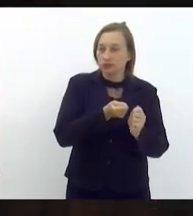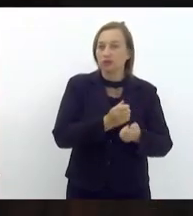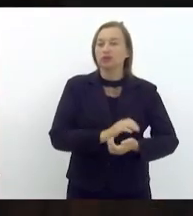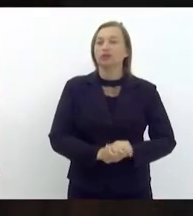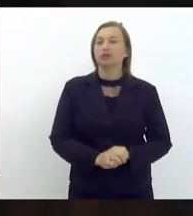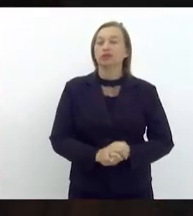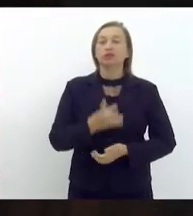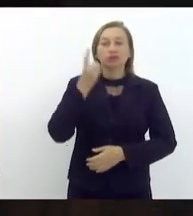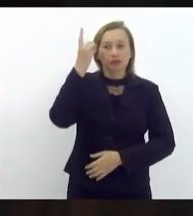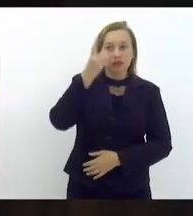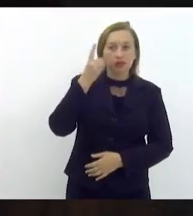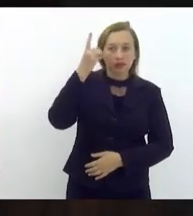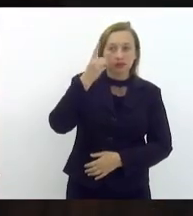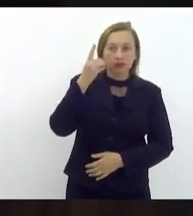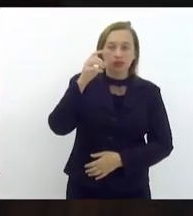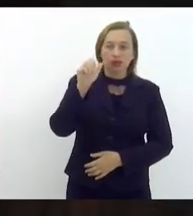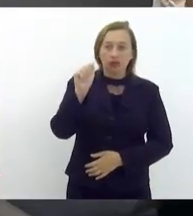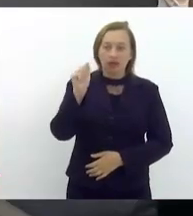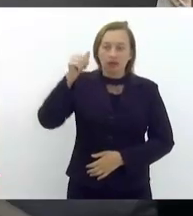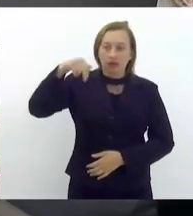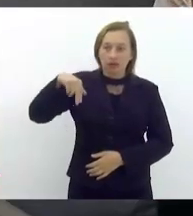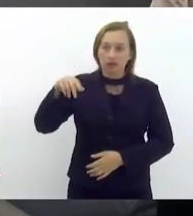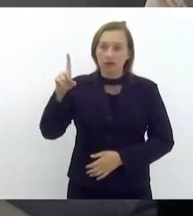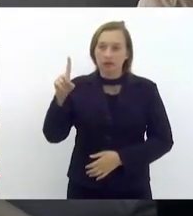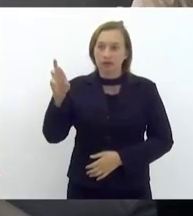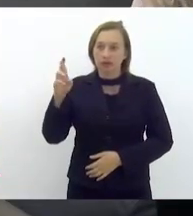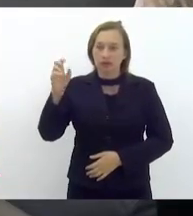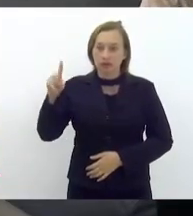e deputado André Correia